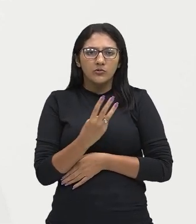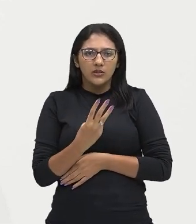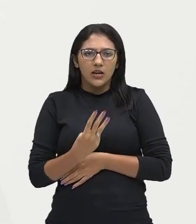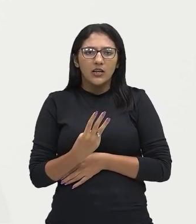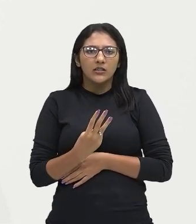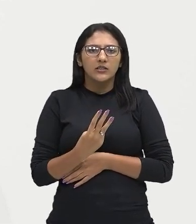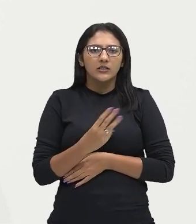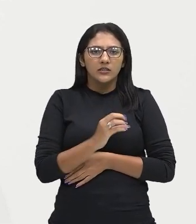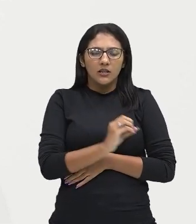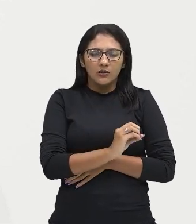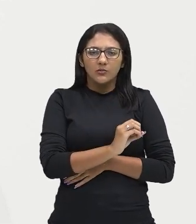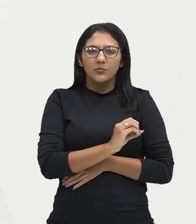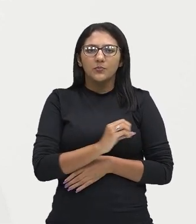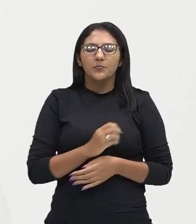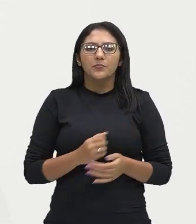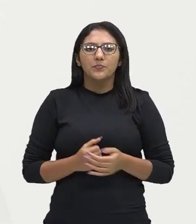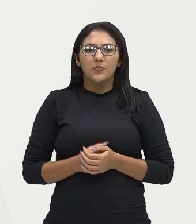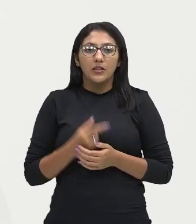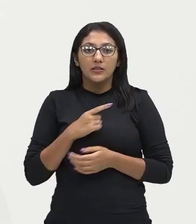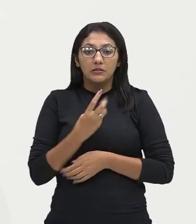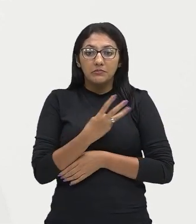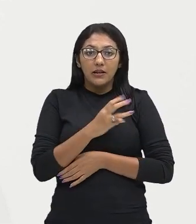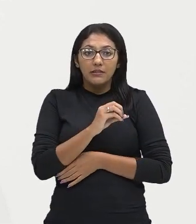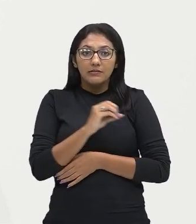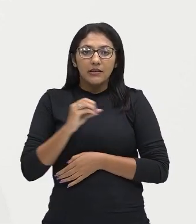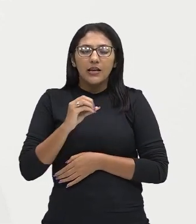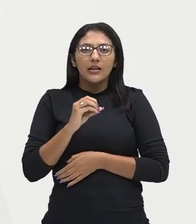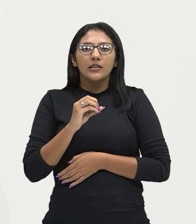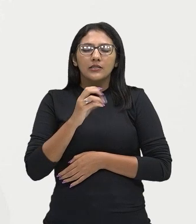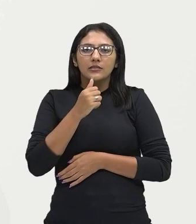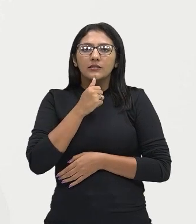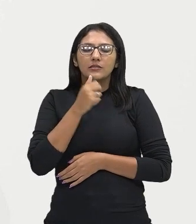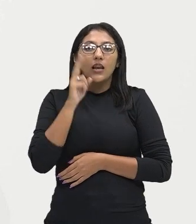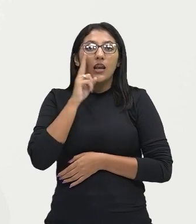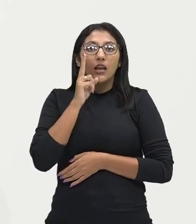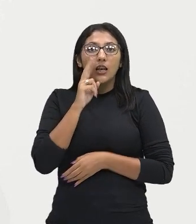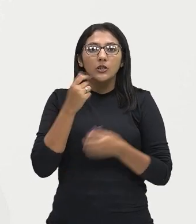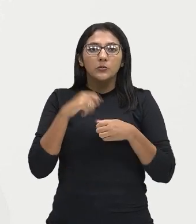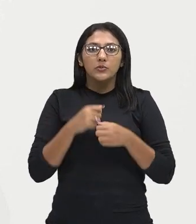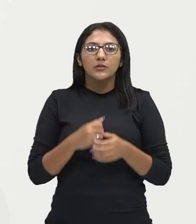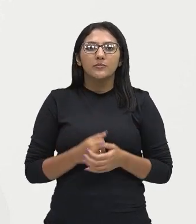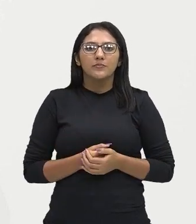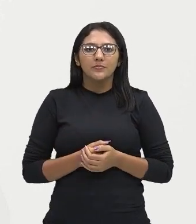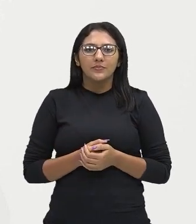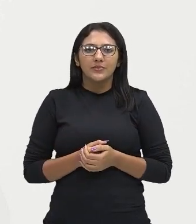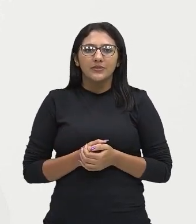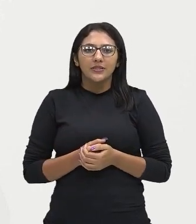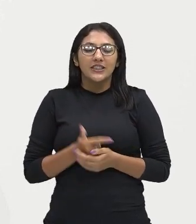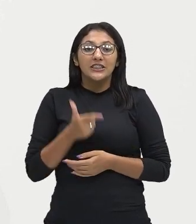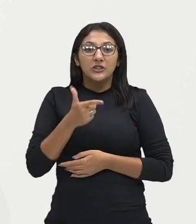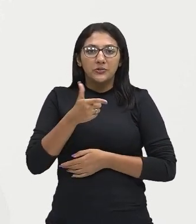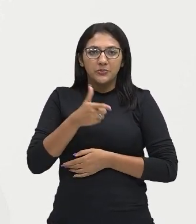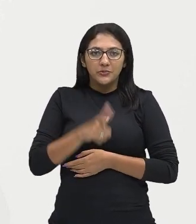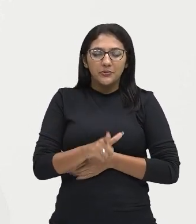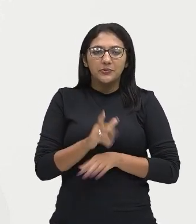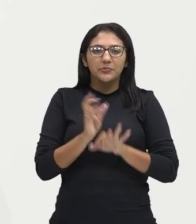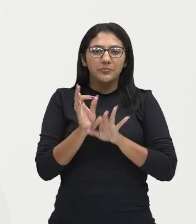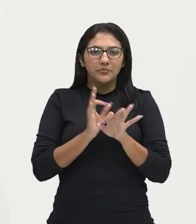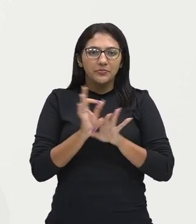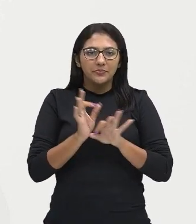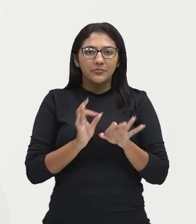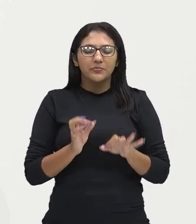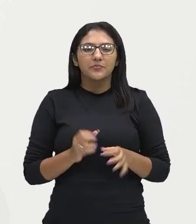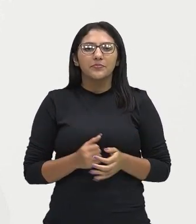menos 2, 0. Sobrou 300. Não é para sobrar resto. O que a gente faz? Acrescenta um 0 aqui no resto e